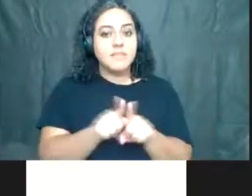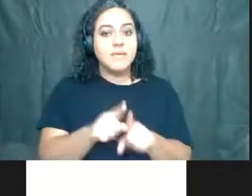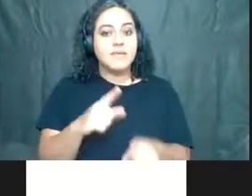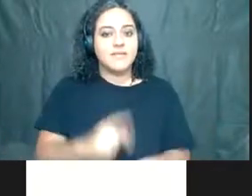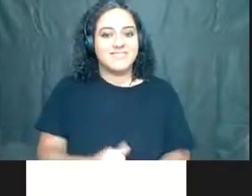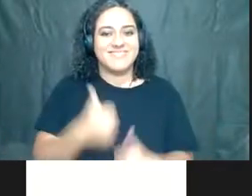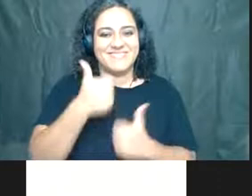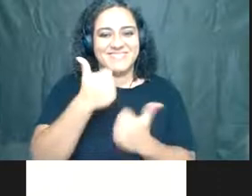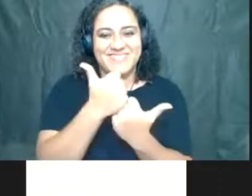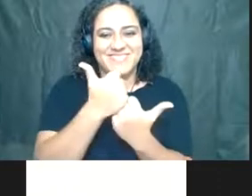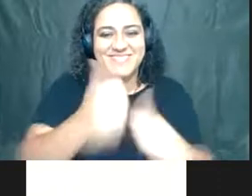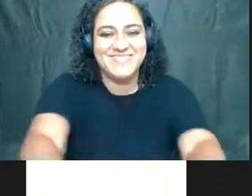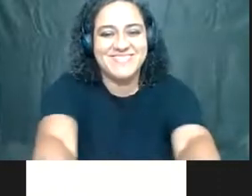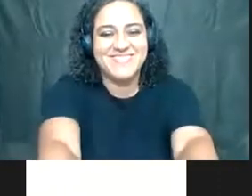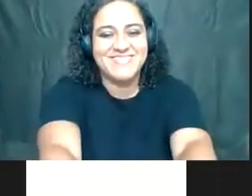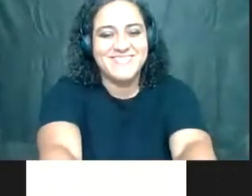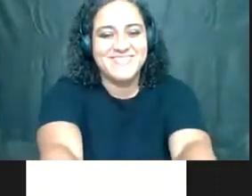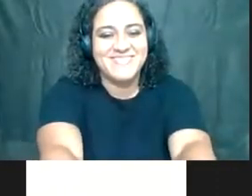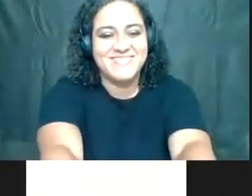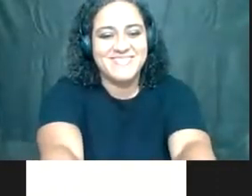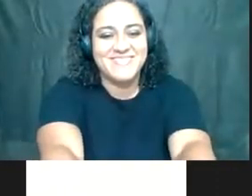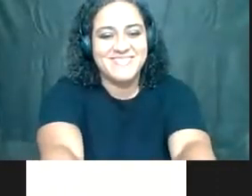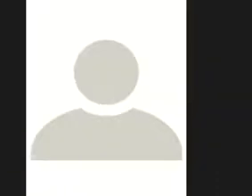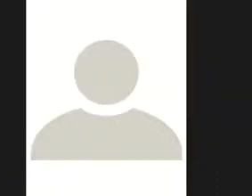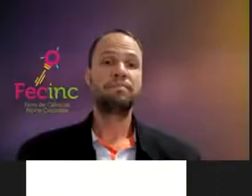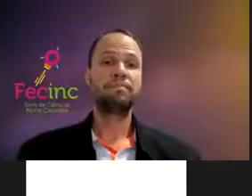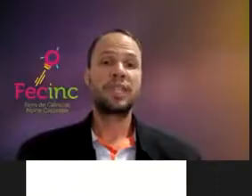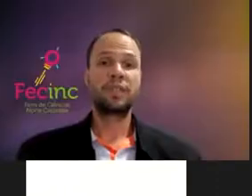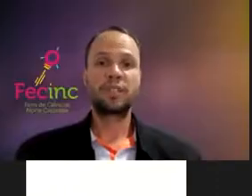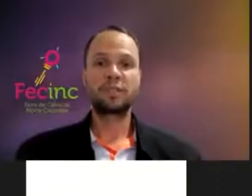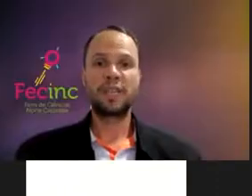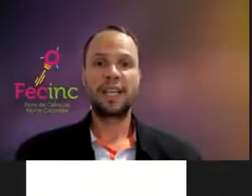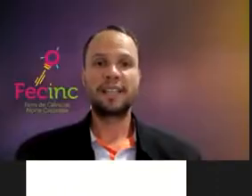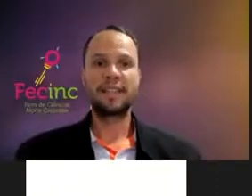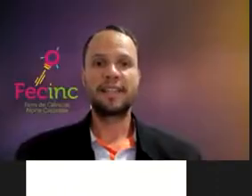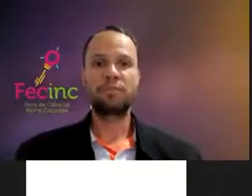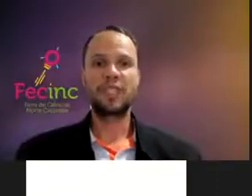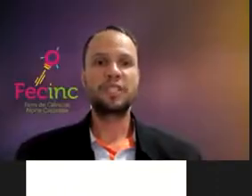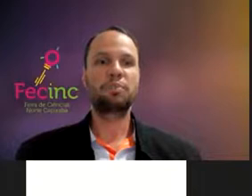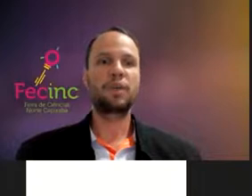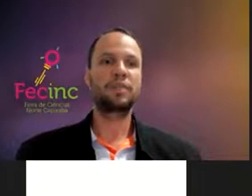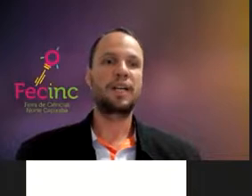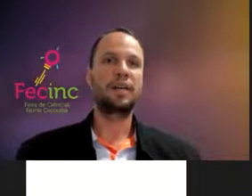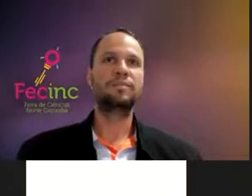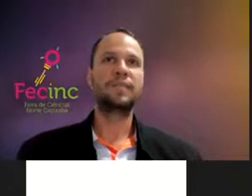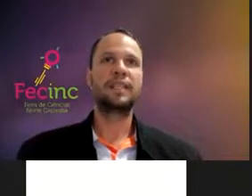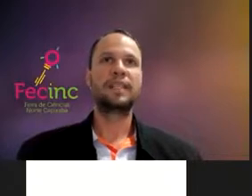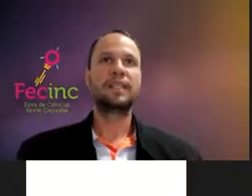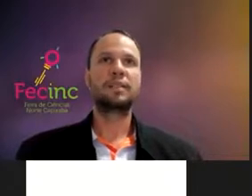mais de 14 estados brasileiros, de 40 instituições de ensino, vindos do Canadá e de